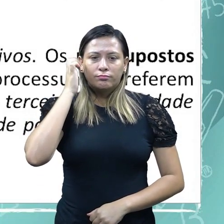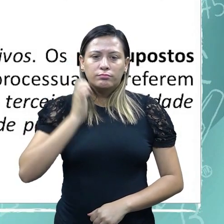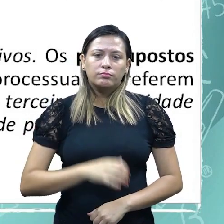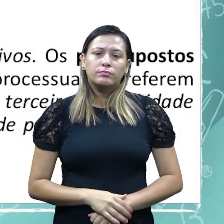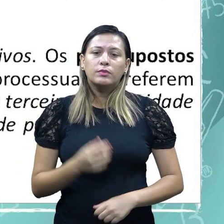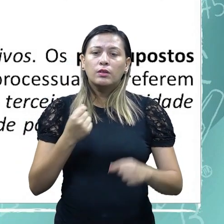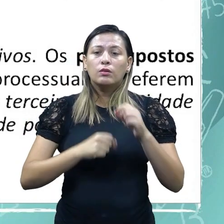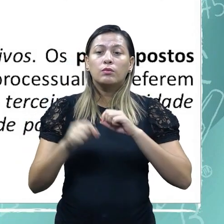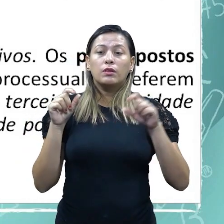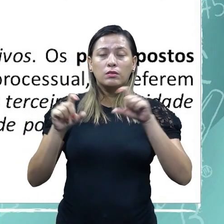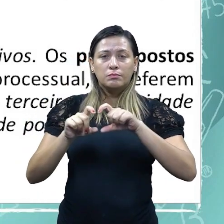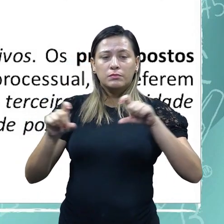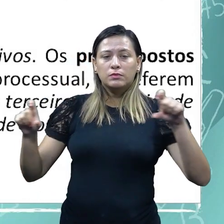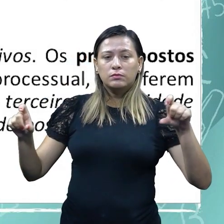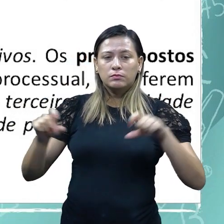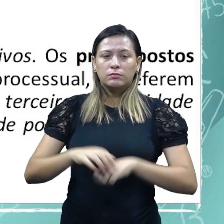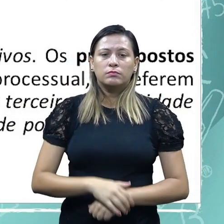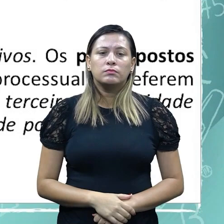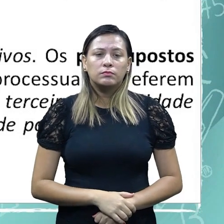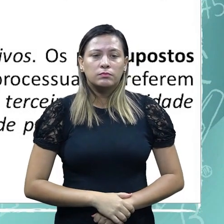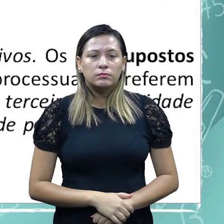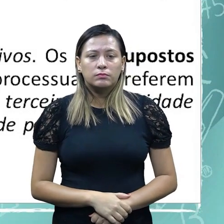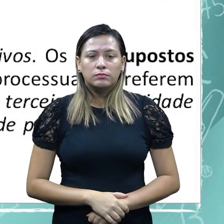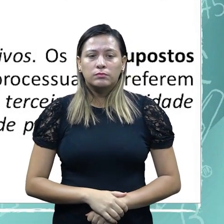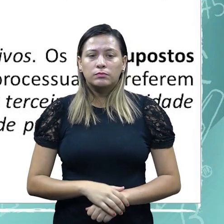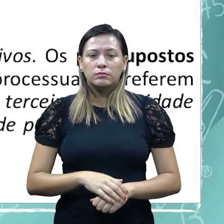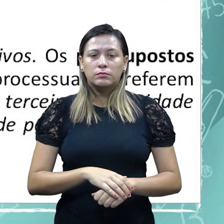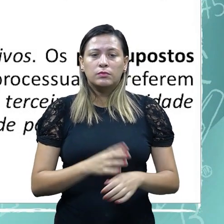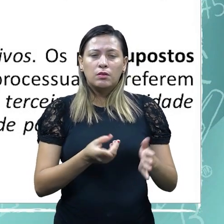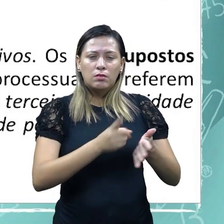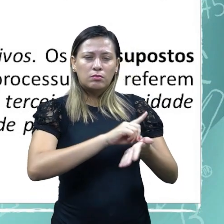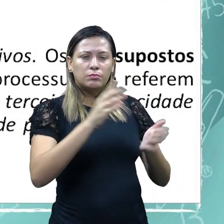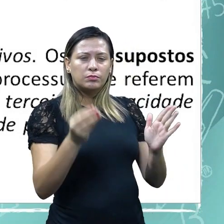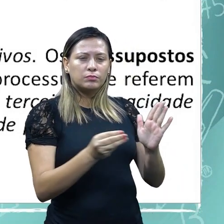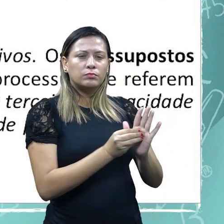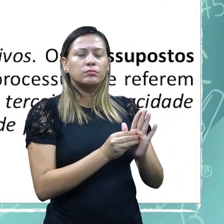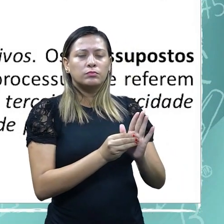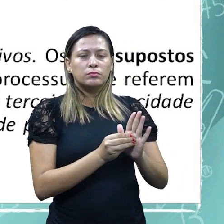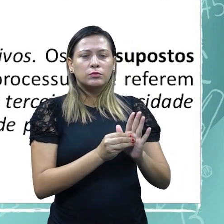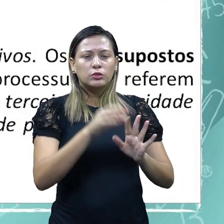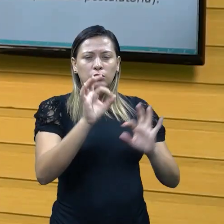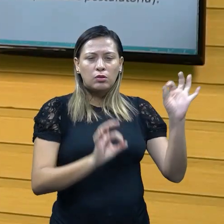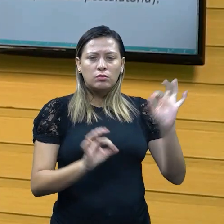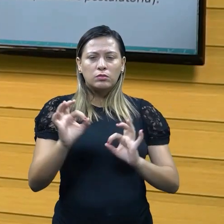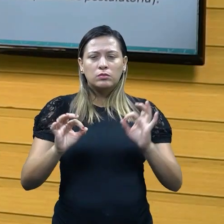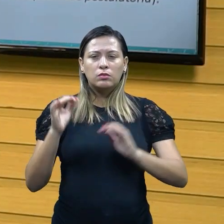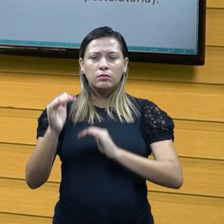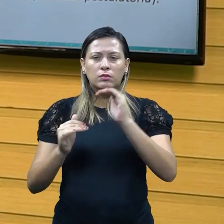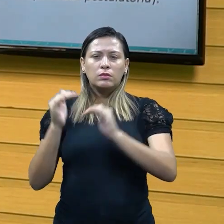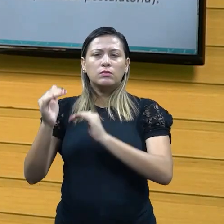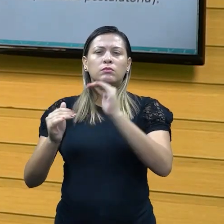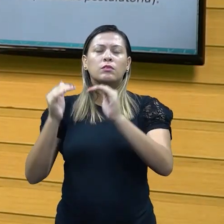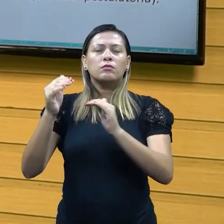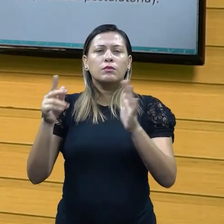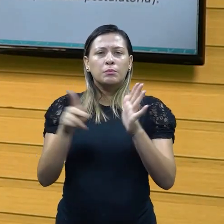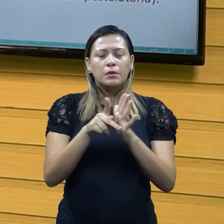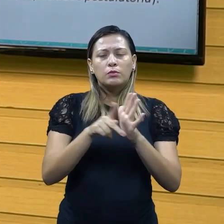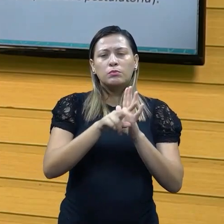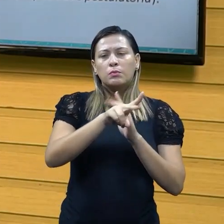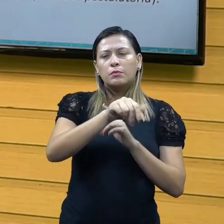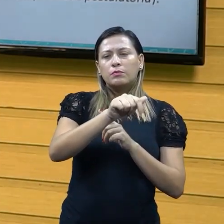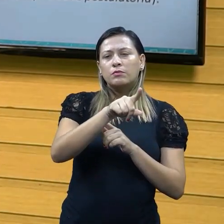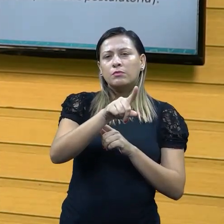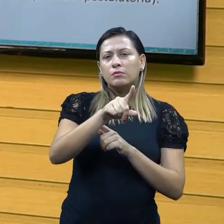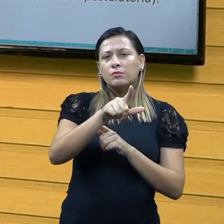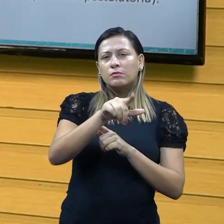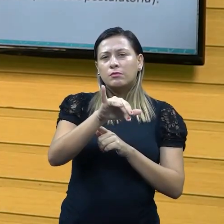expressão pressupostos de constituição e desenvolvimento válido e regular do processo. Foi o que eu falei para vocês. Você não vai